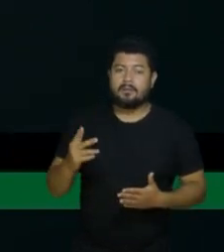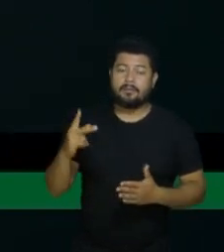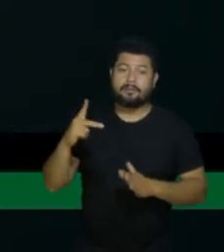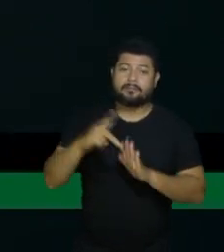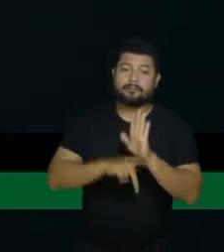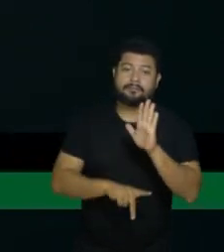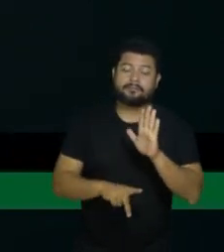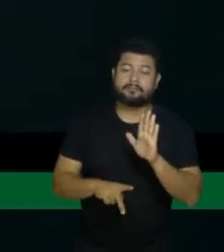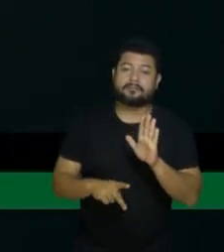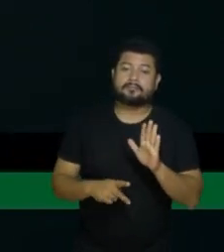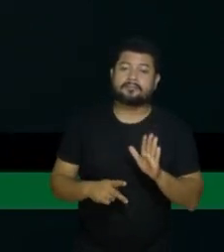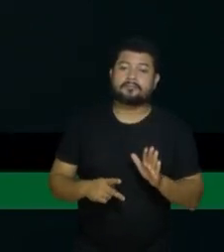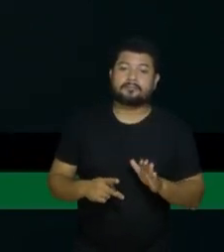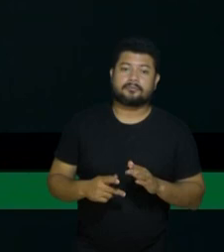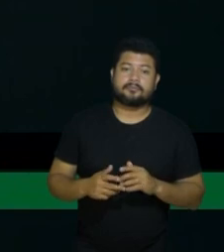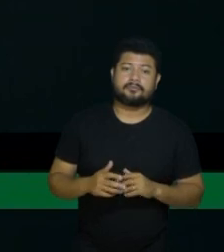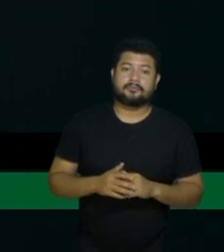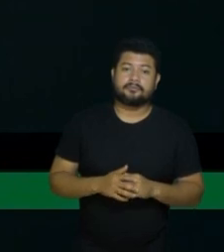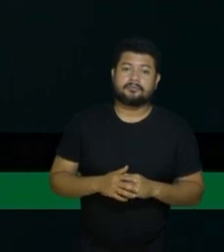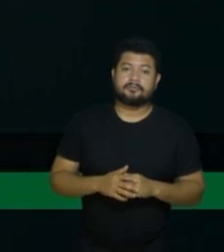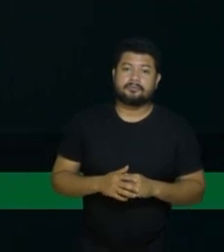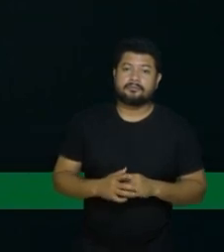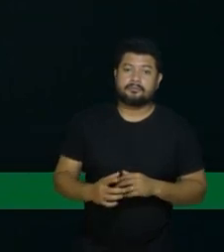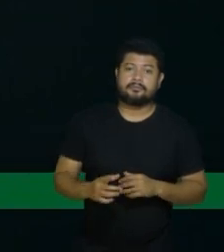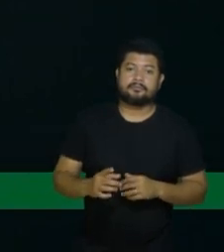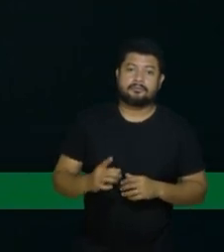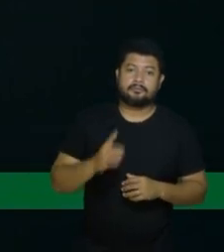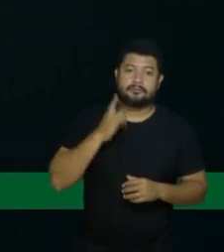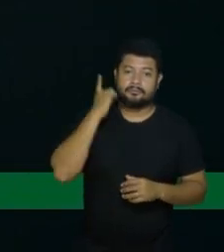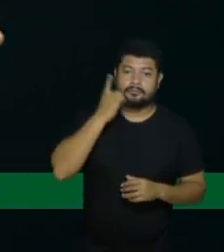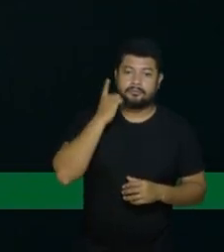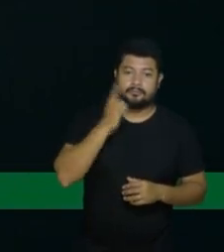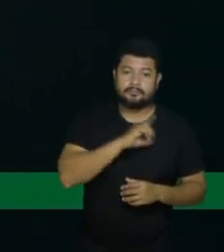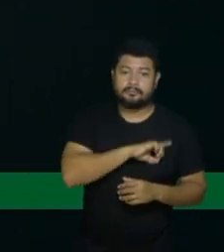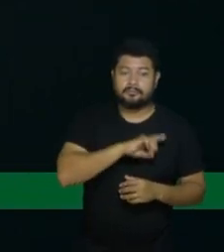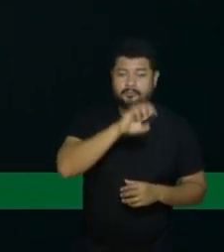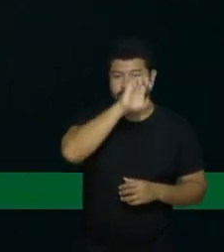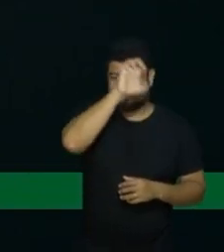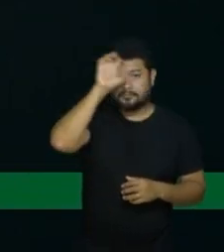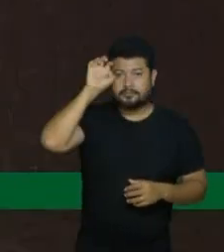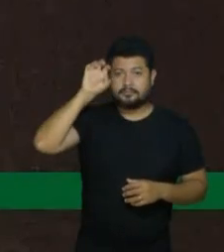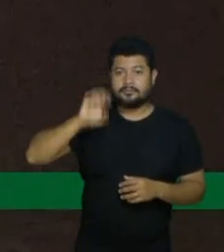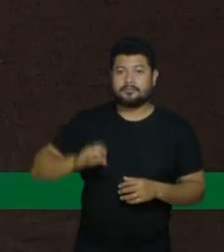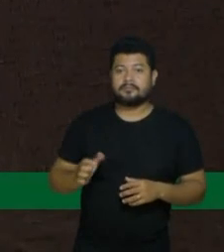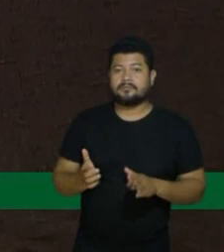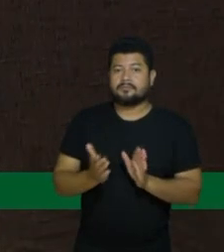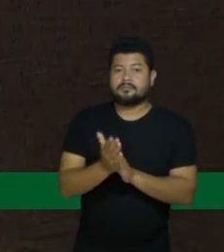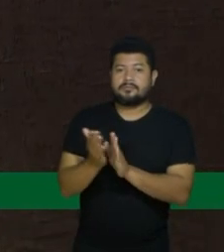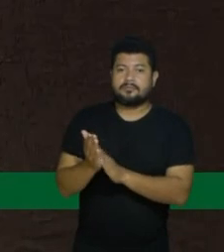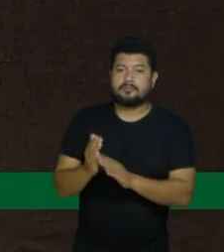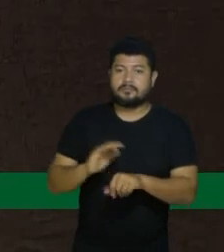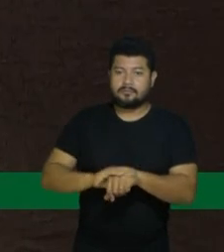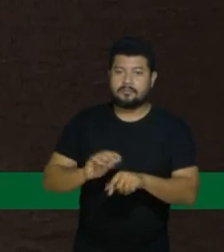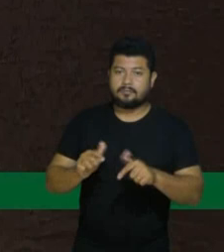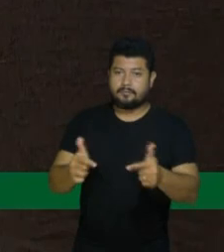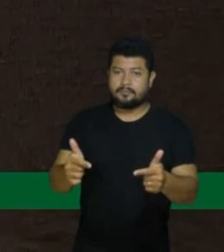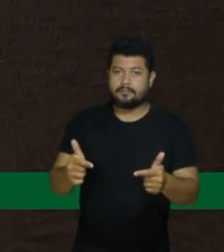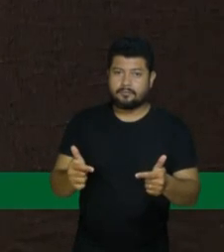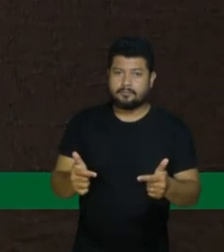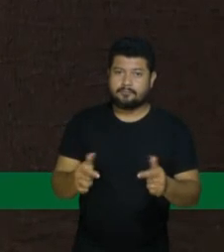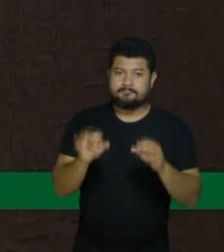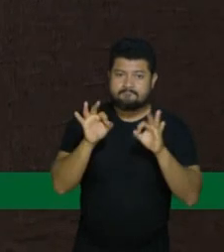recentemente do do Delegado ío né então Obrigado e parabéns por esta iniciativa e